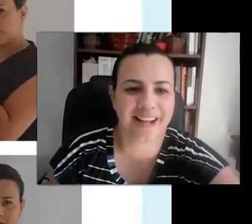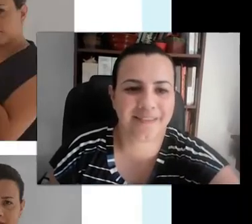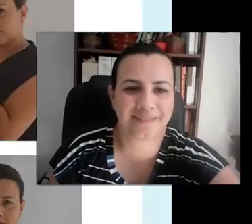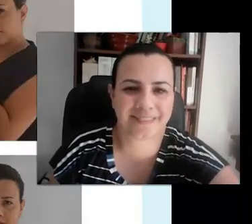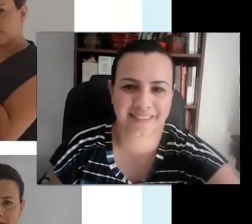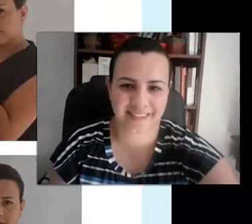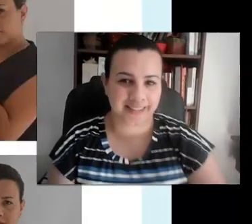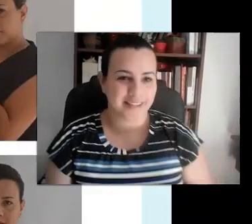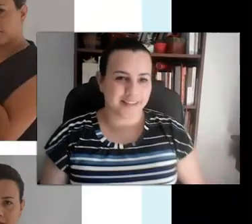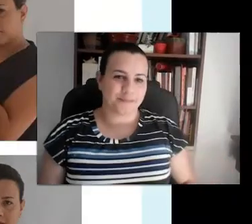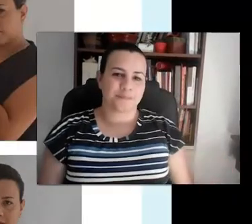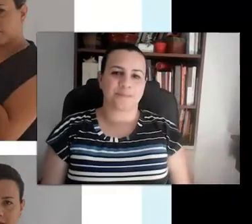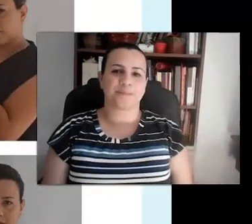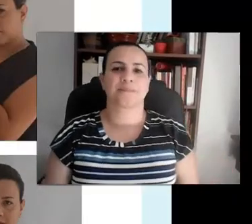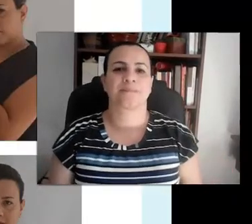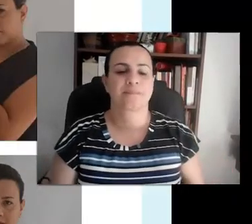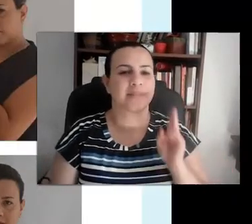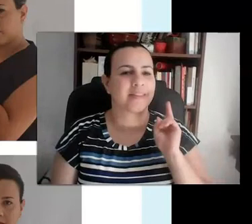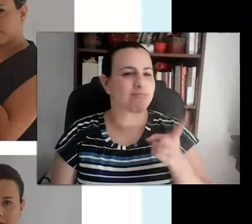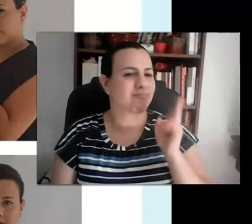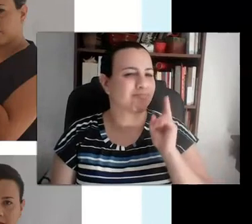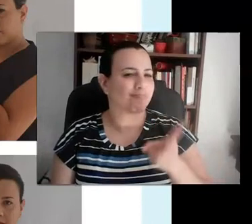Vamos lá.